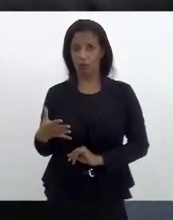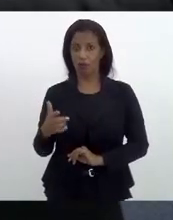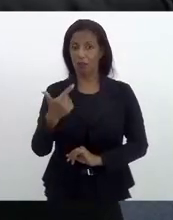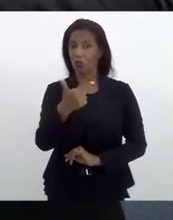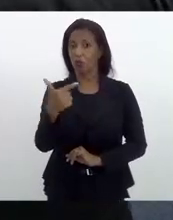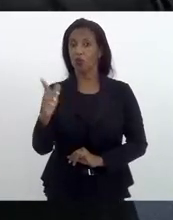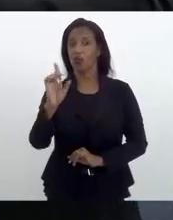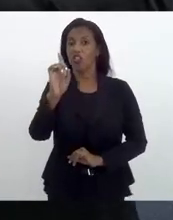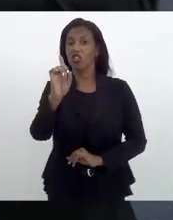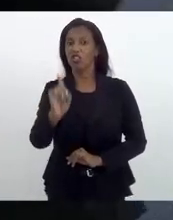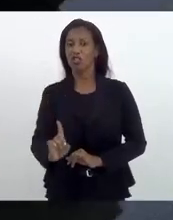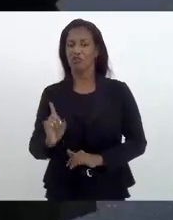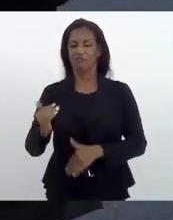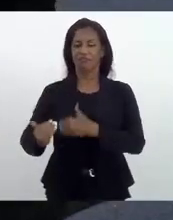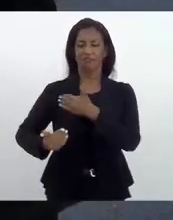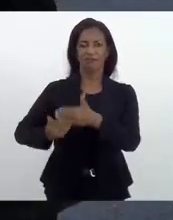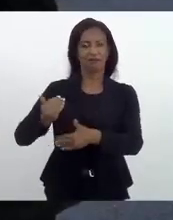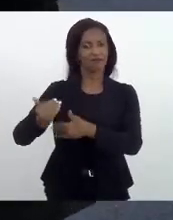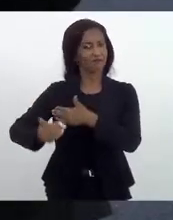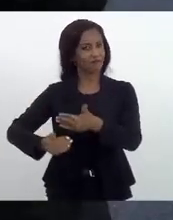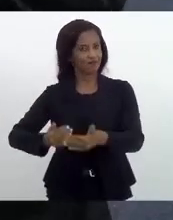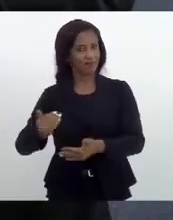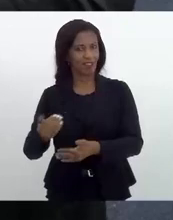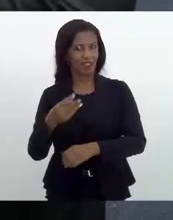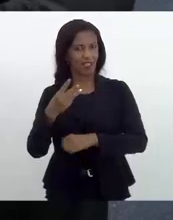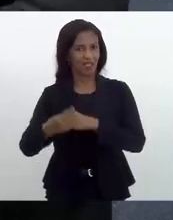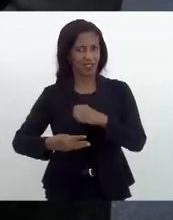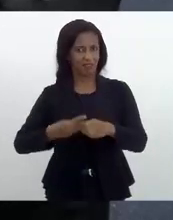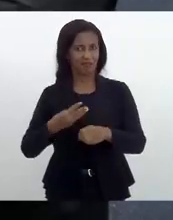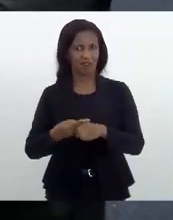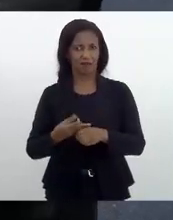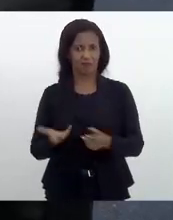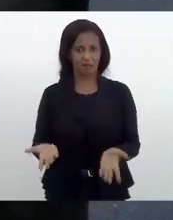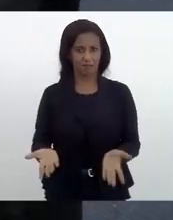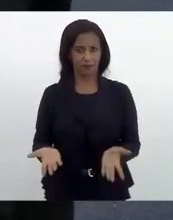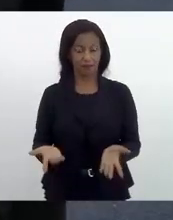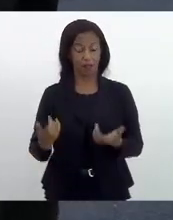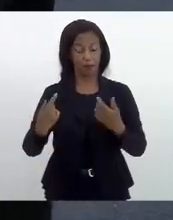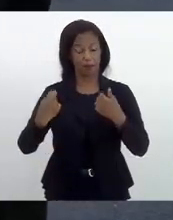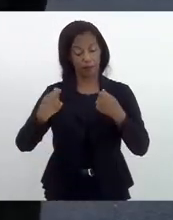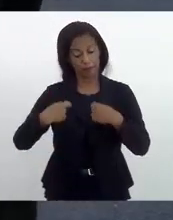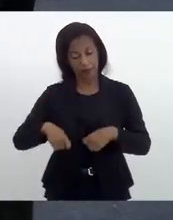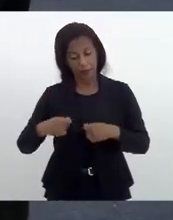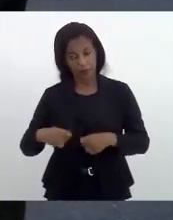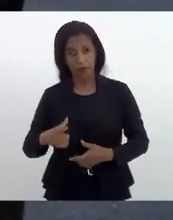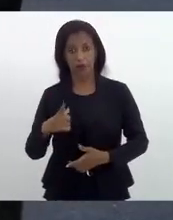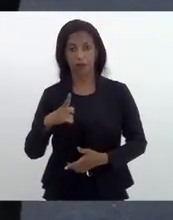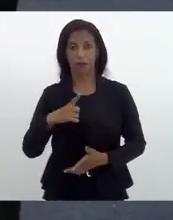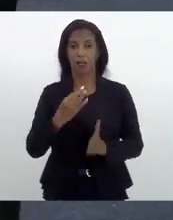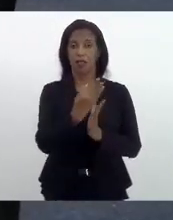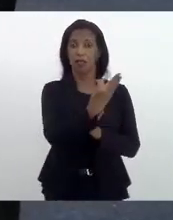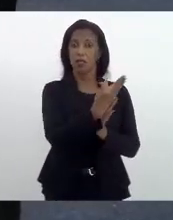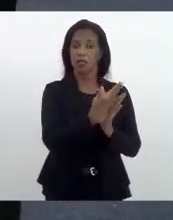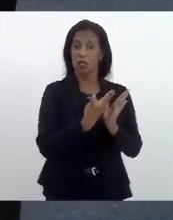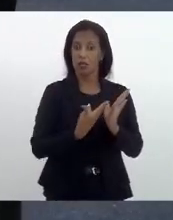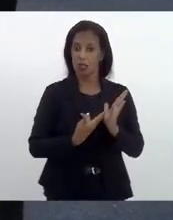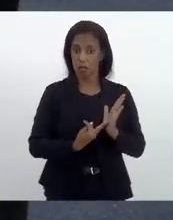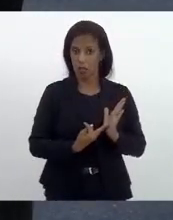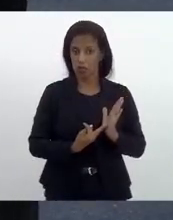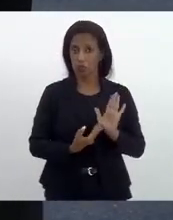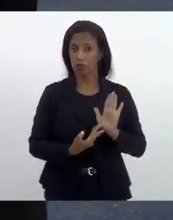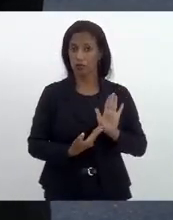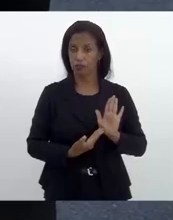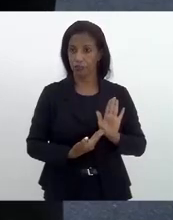tem direito à progressão do triênio. Então, é preciso que esse texto, do jeito que